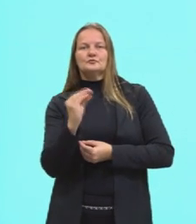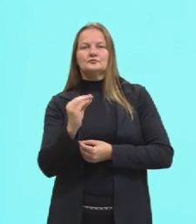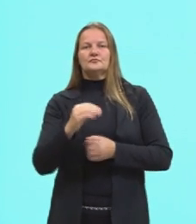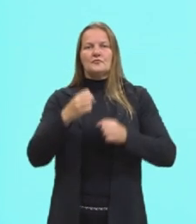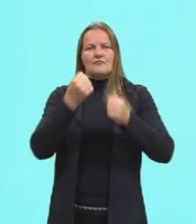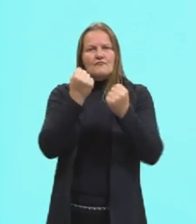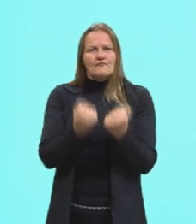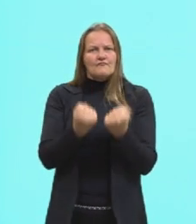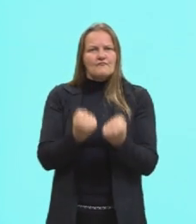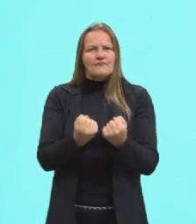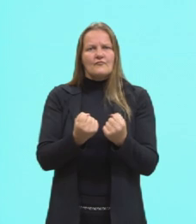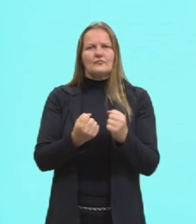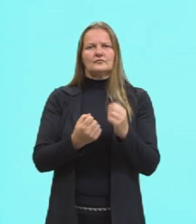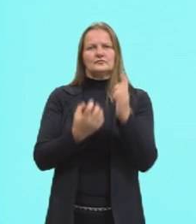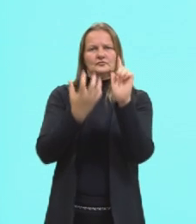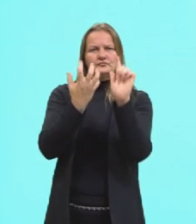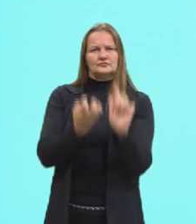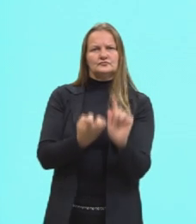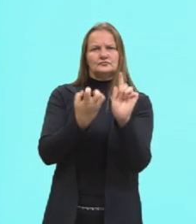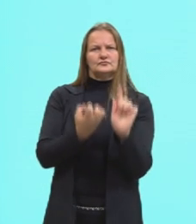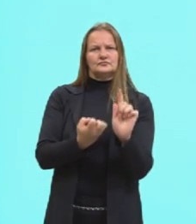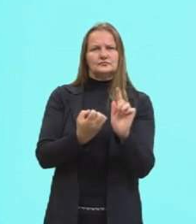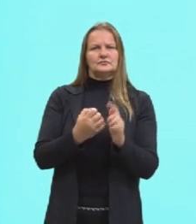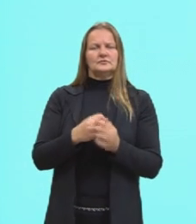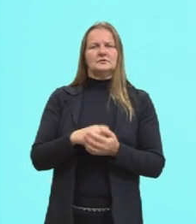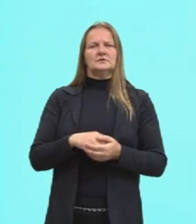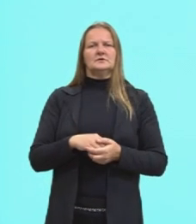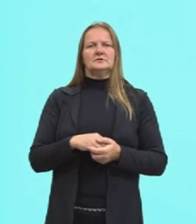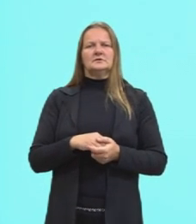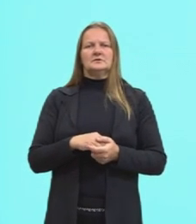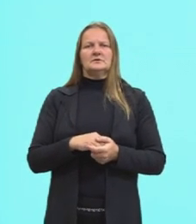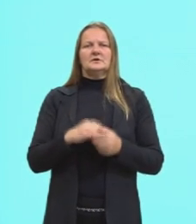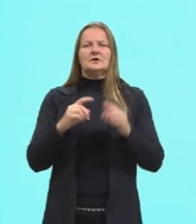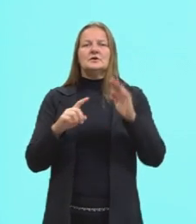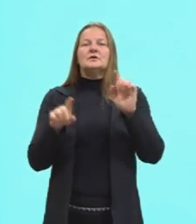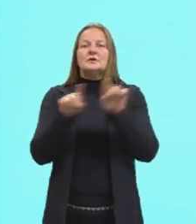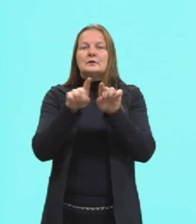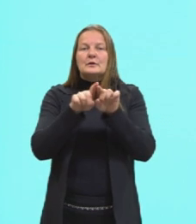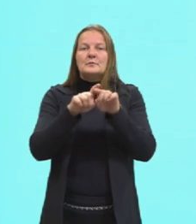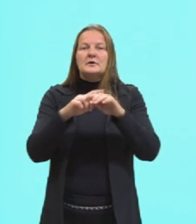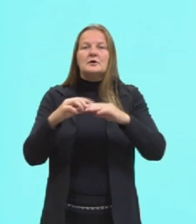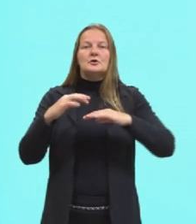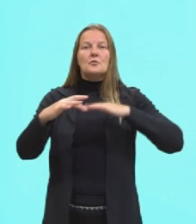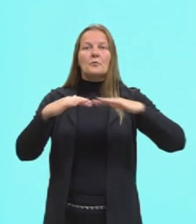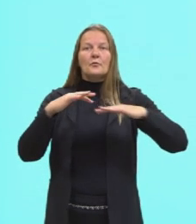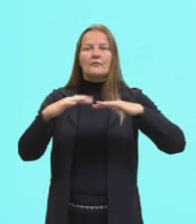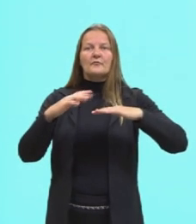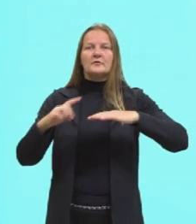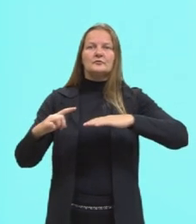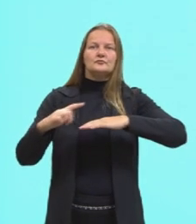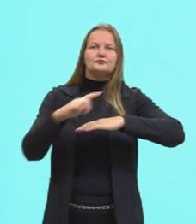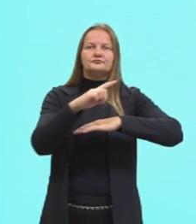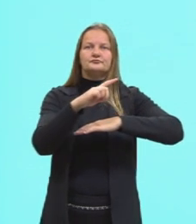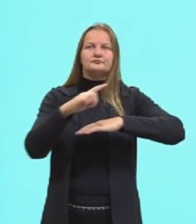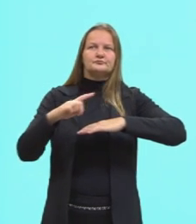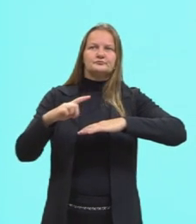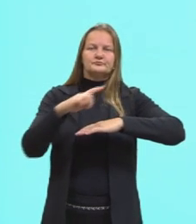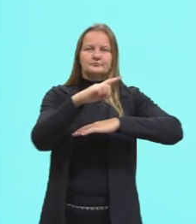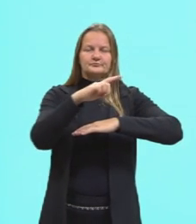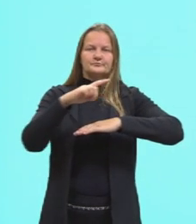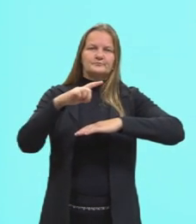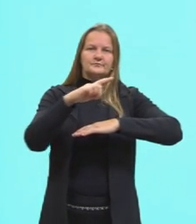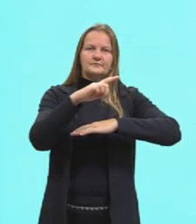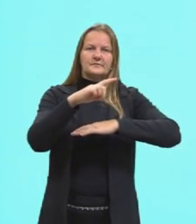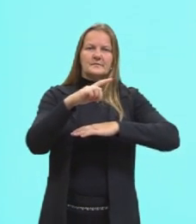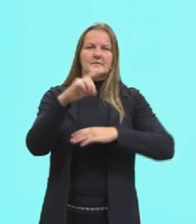força aqui para baixo né a força sendo aplicada e o vetor da deslocamento né na diagonal veja o que aqui